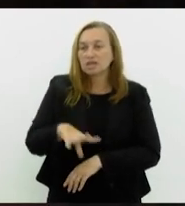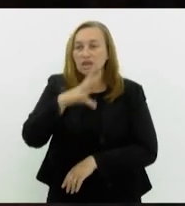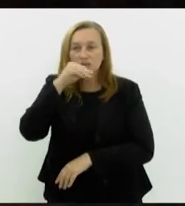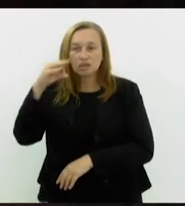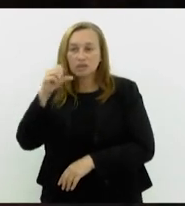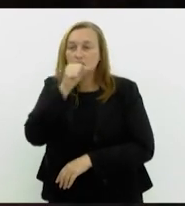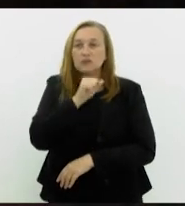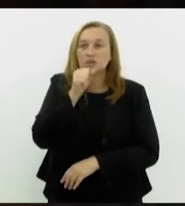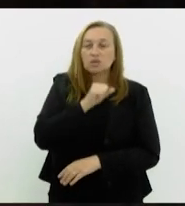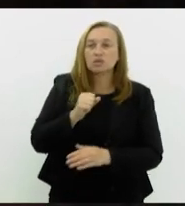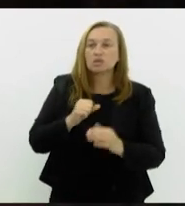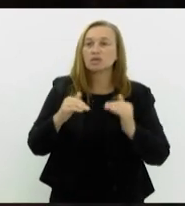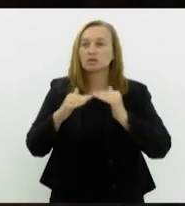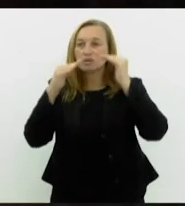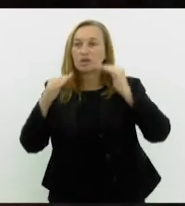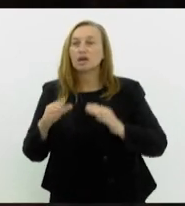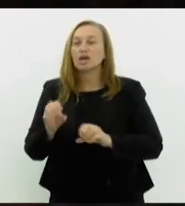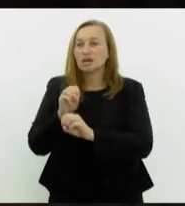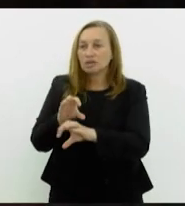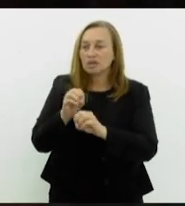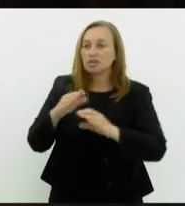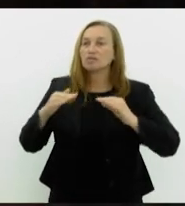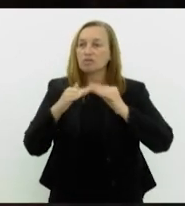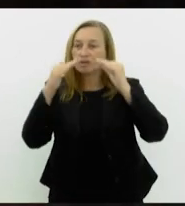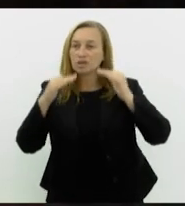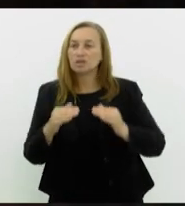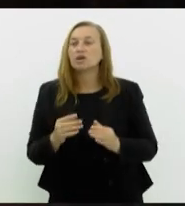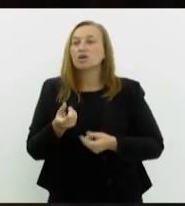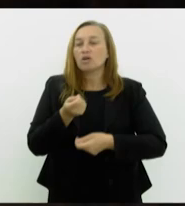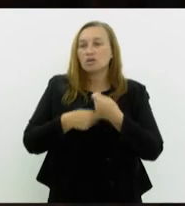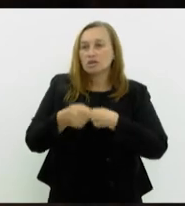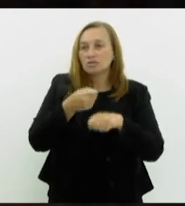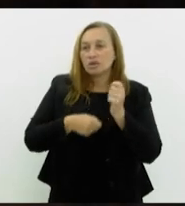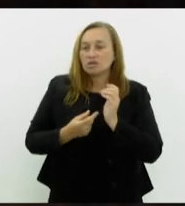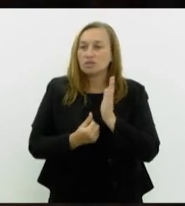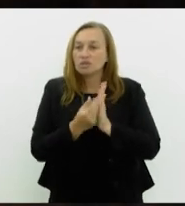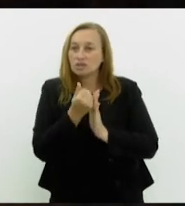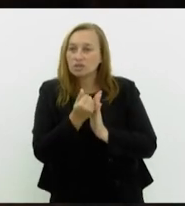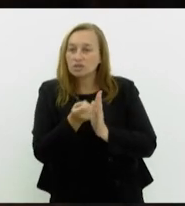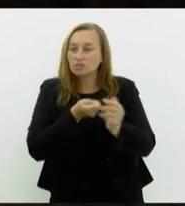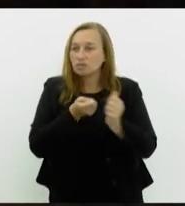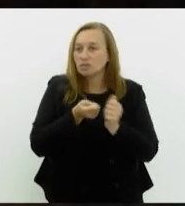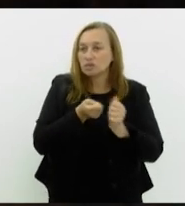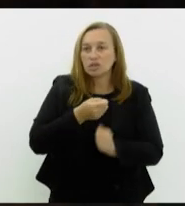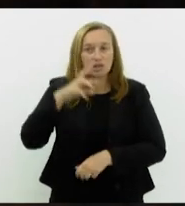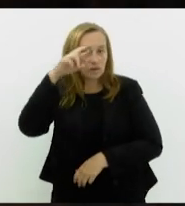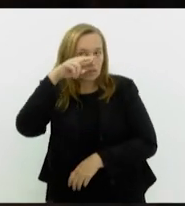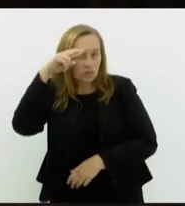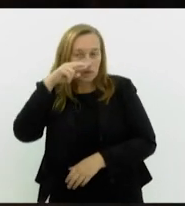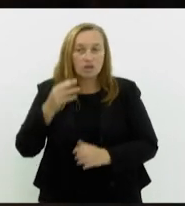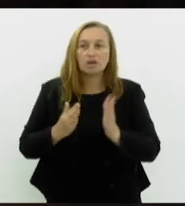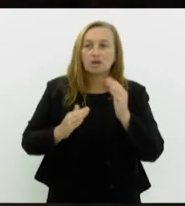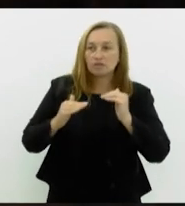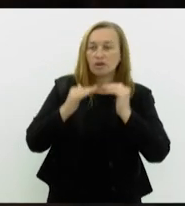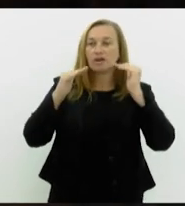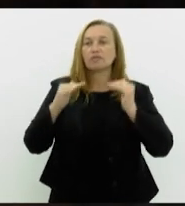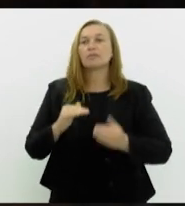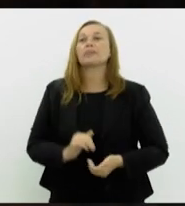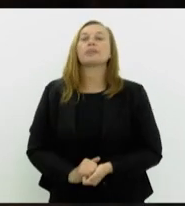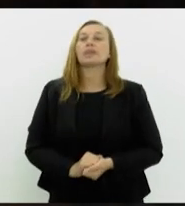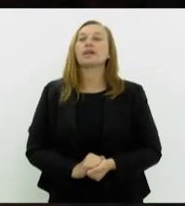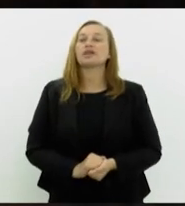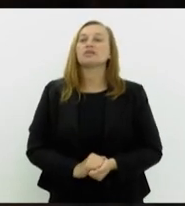idoso favorável, de educação favorável, de orçamento e finanças, fiscalização financeira e controle